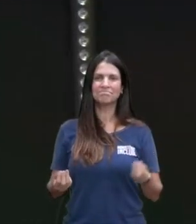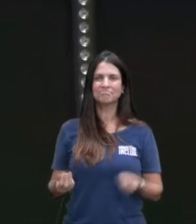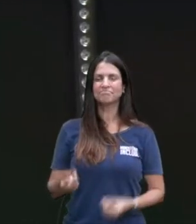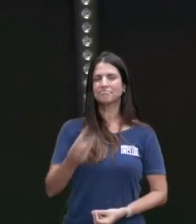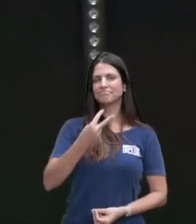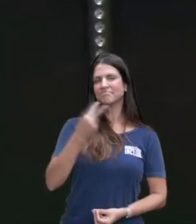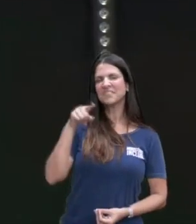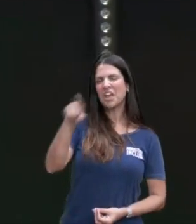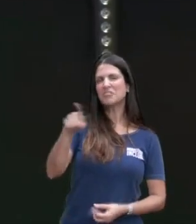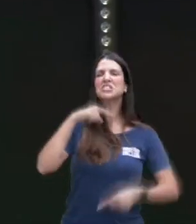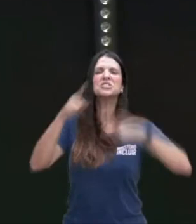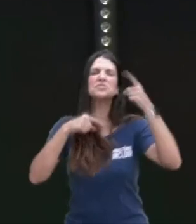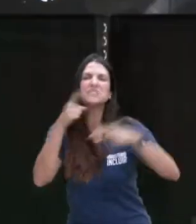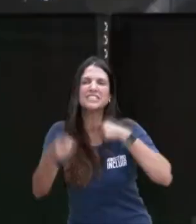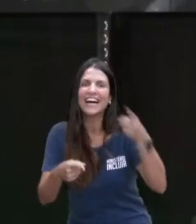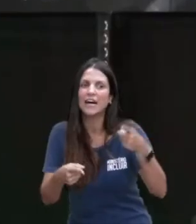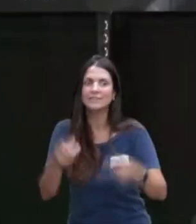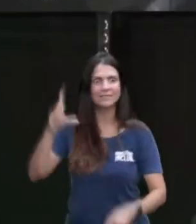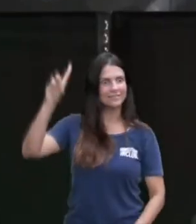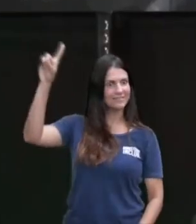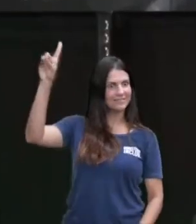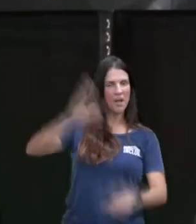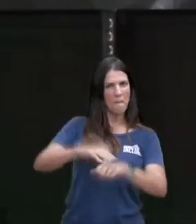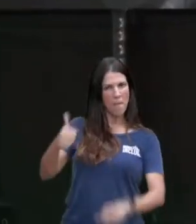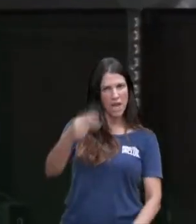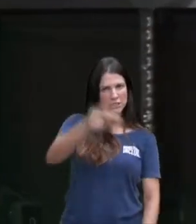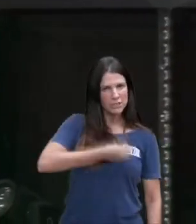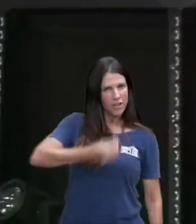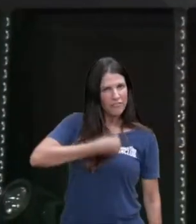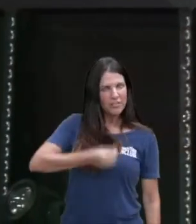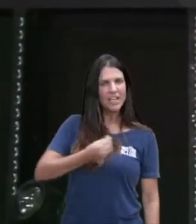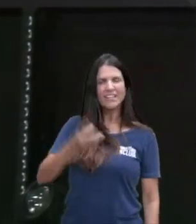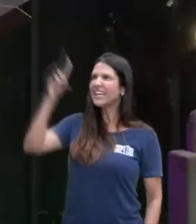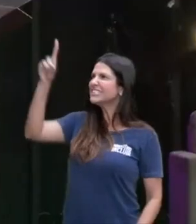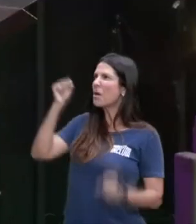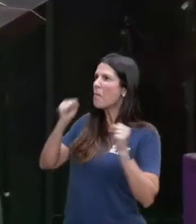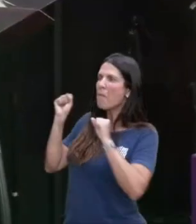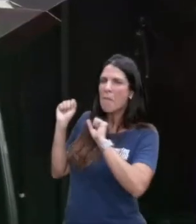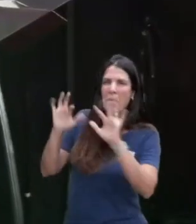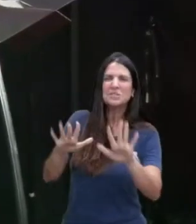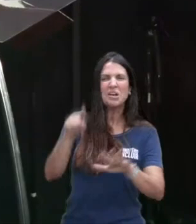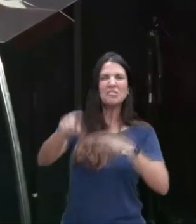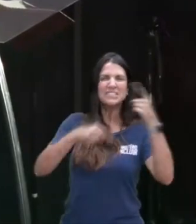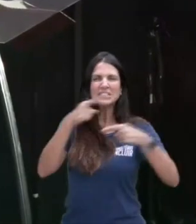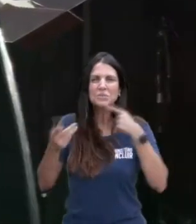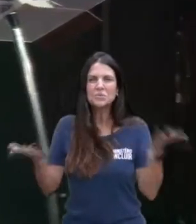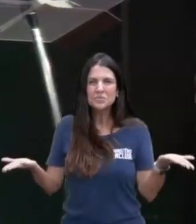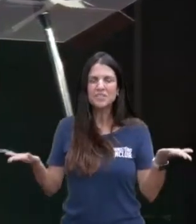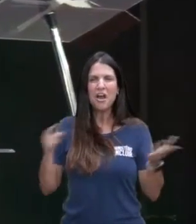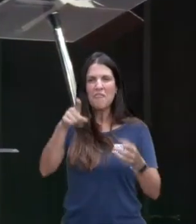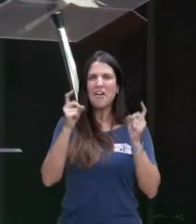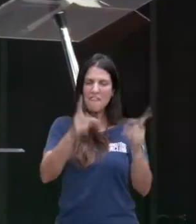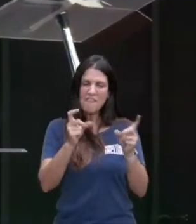Deus e você vai duvidar que ele tem o melhor para você que ele pode te abençoar você vai se vender